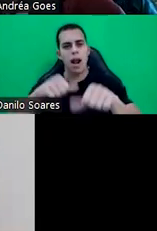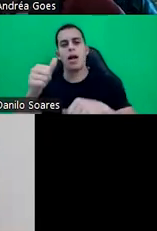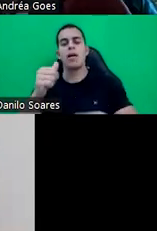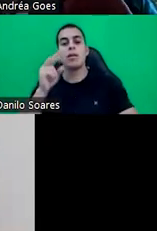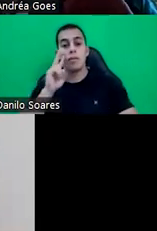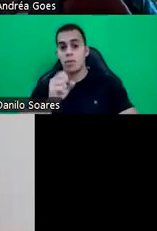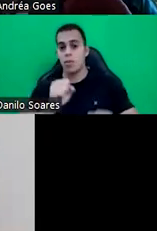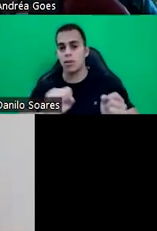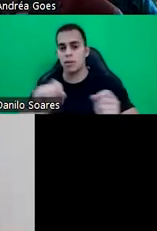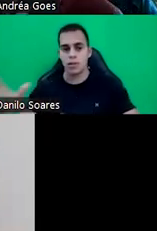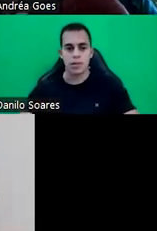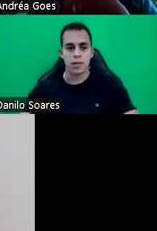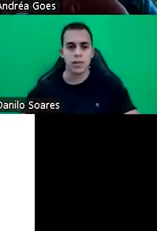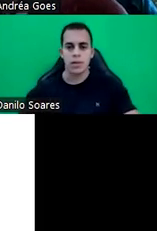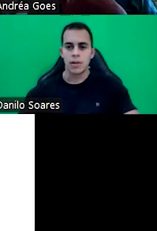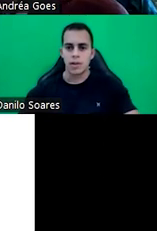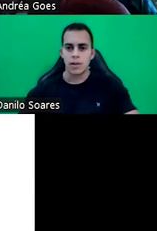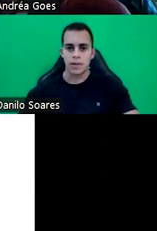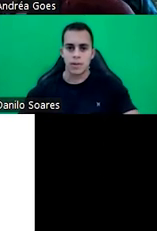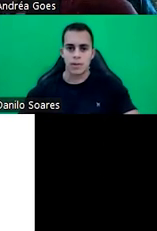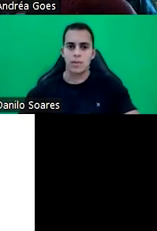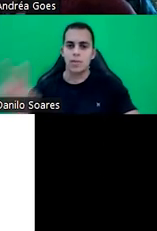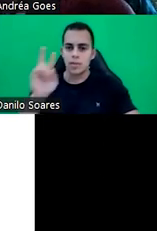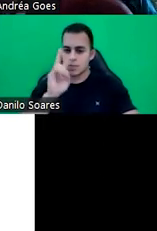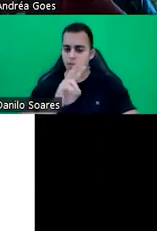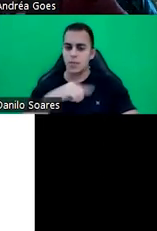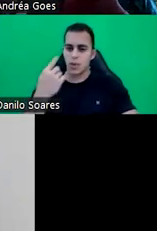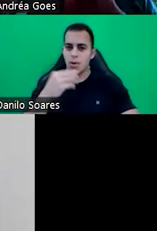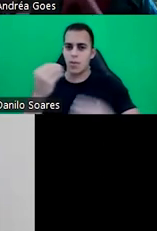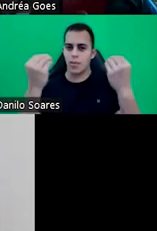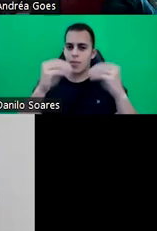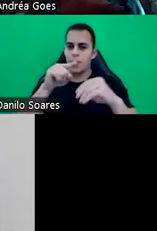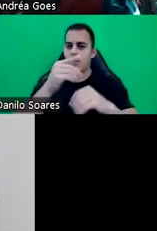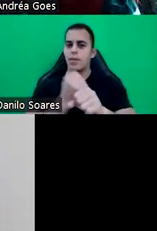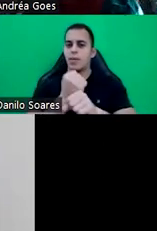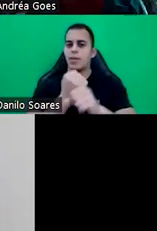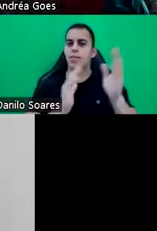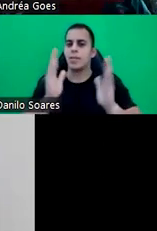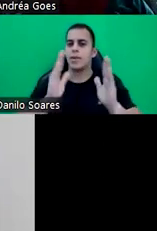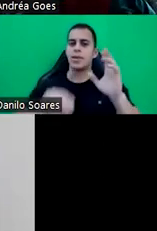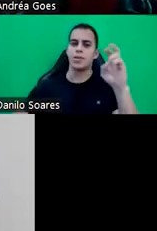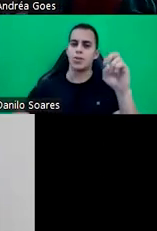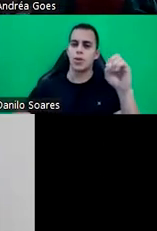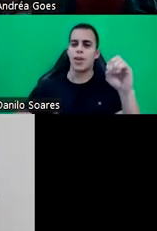passar. Então, esse vem que eu coloco aqui, década de 50, 60. Então, é como se eu estivesse